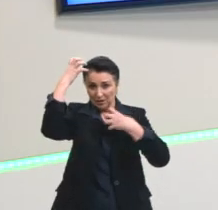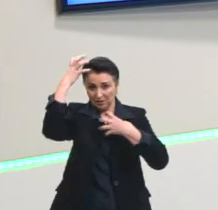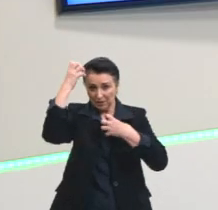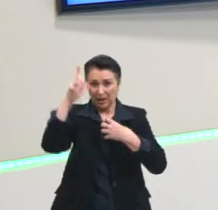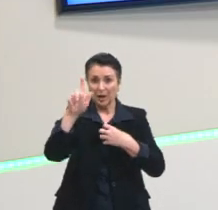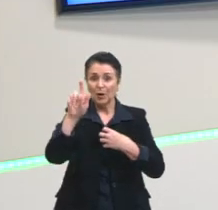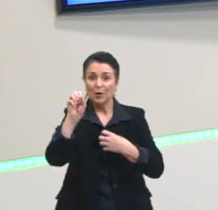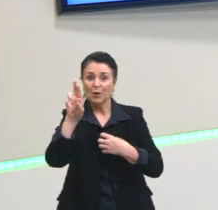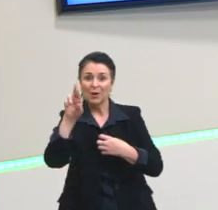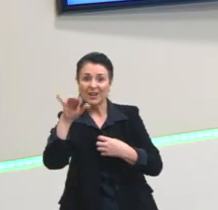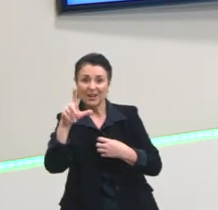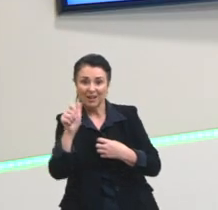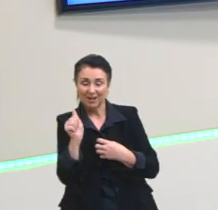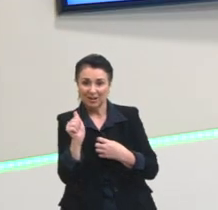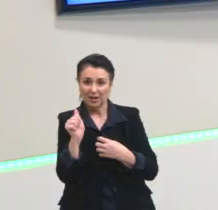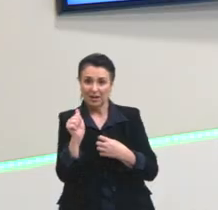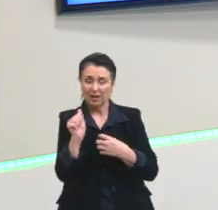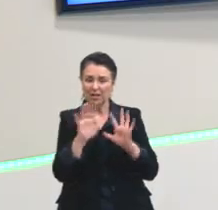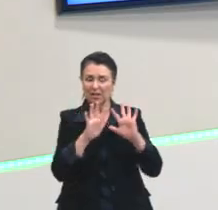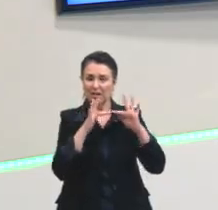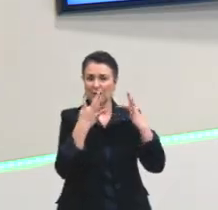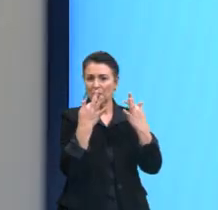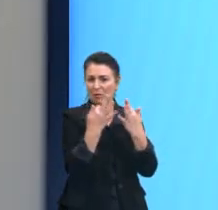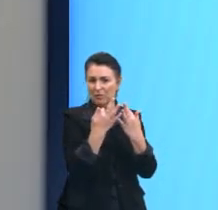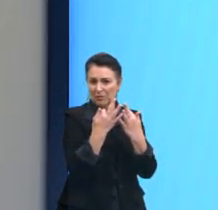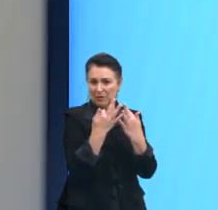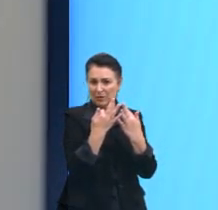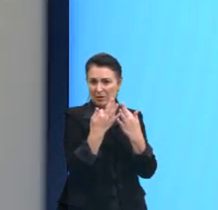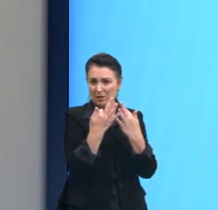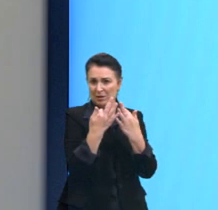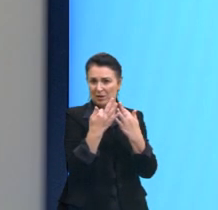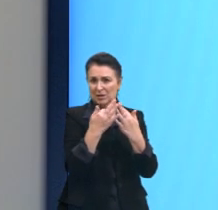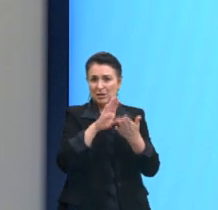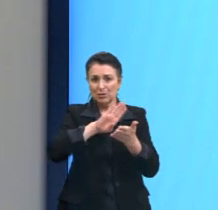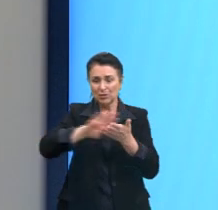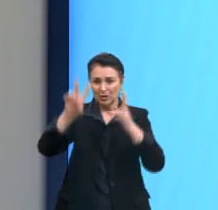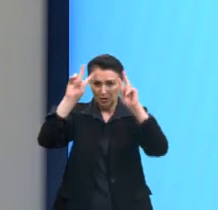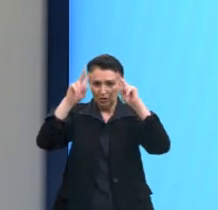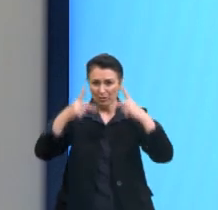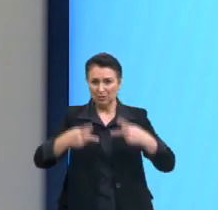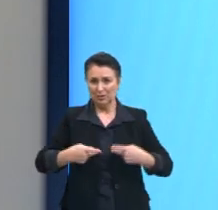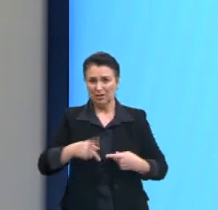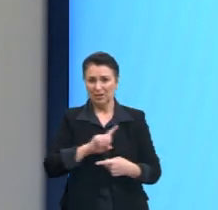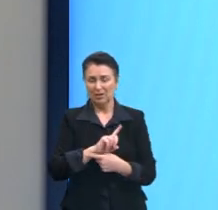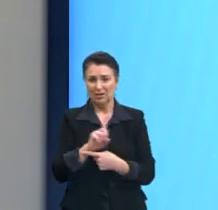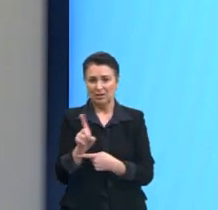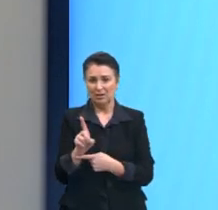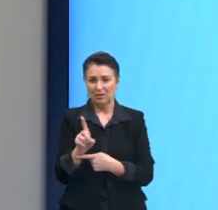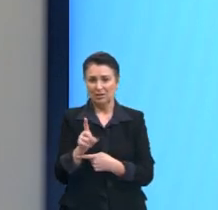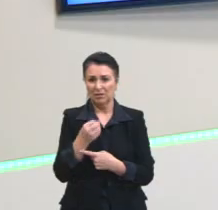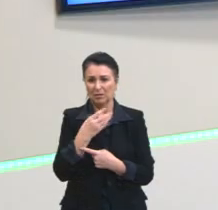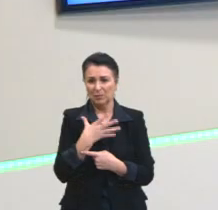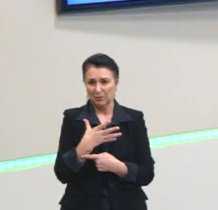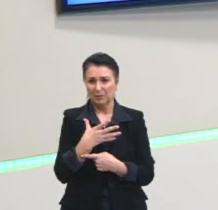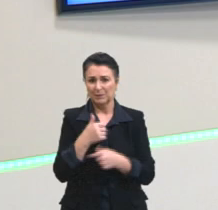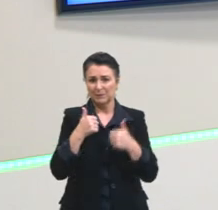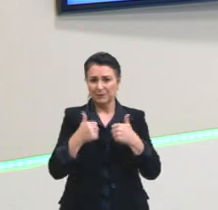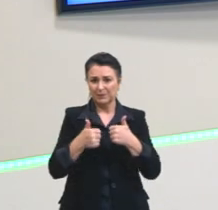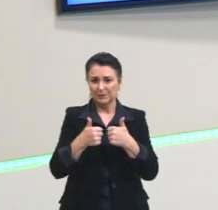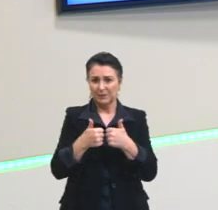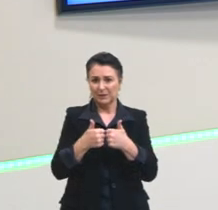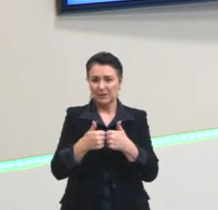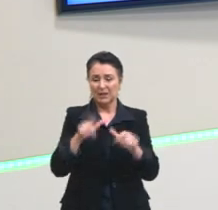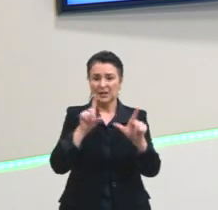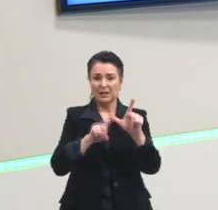apenas na família pão gente então já excluiria humano Então não é uma boa pedida certo